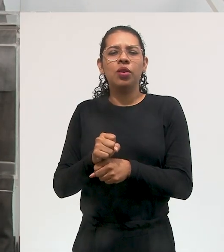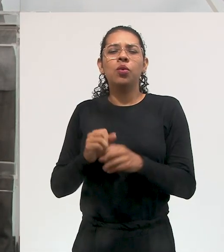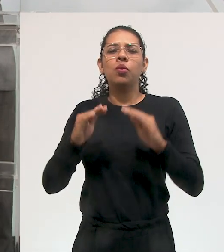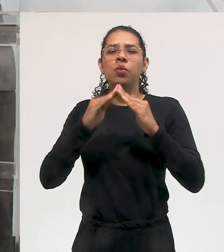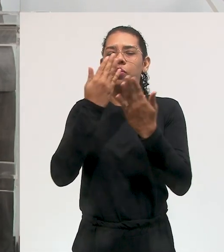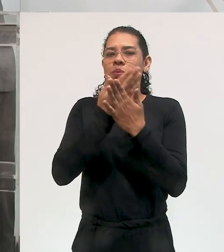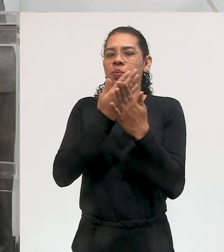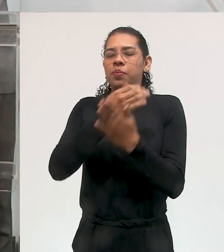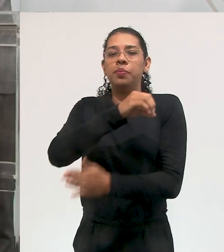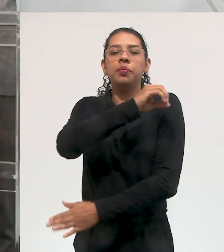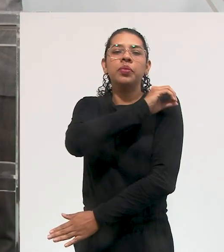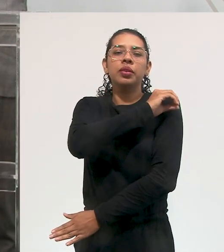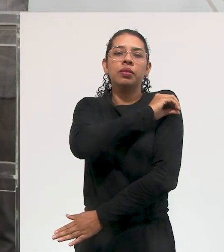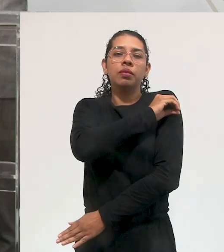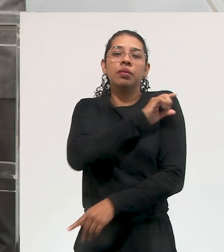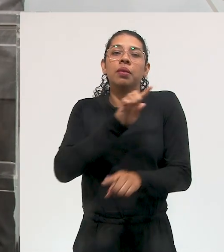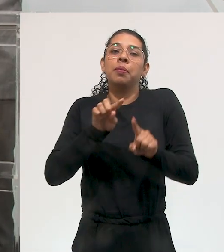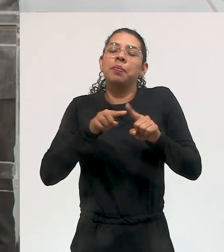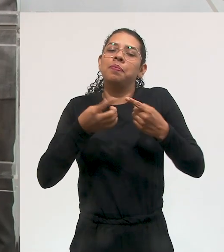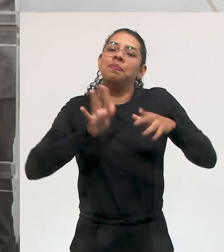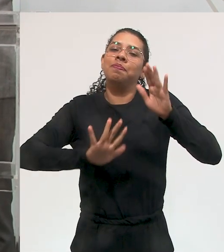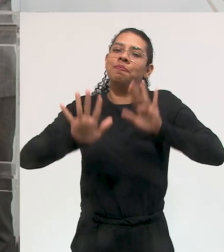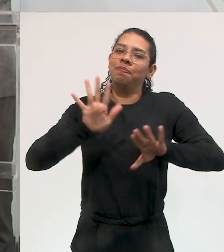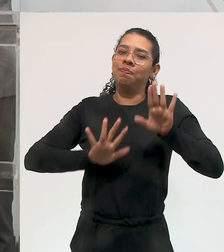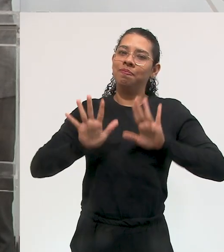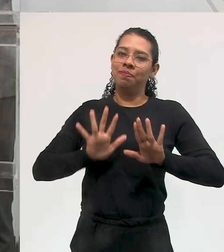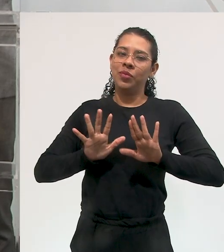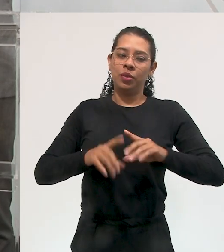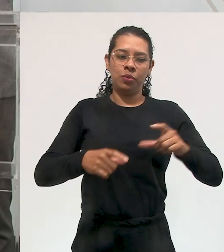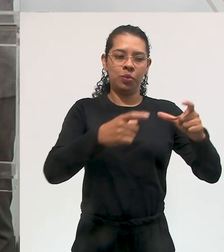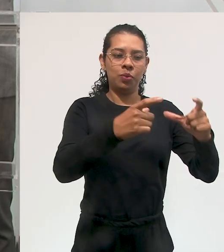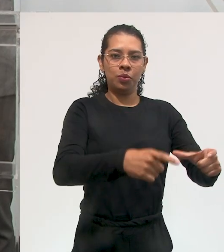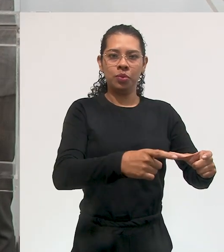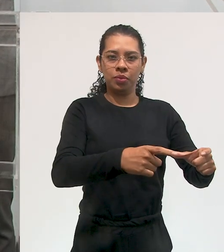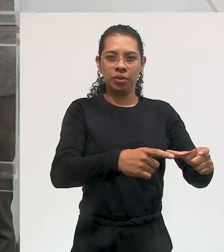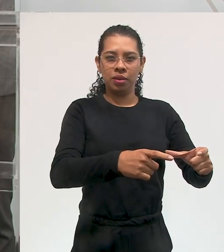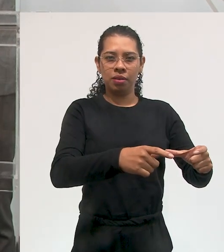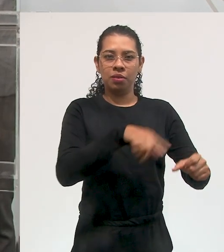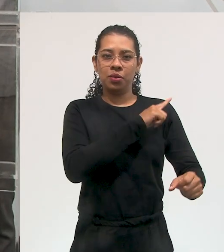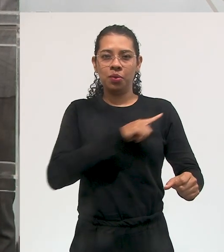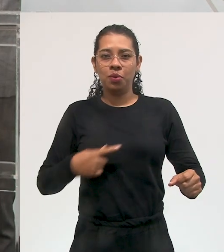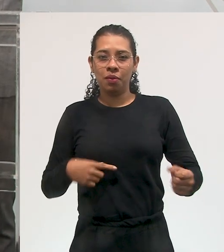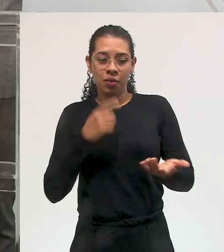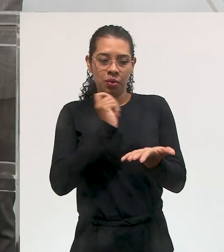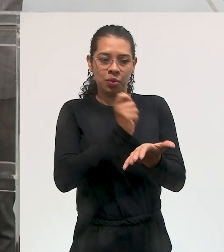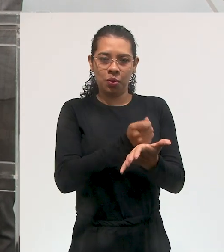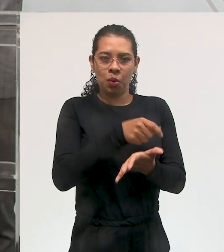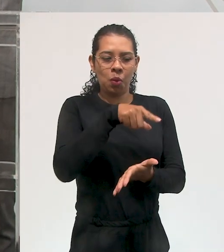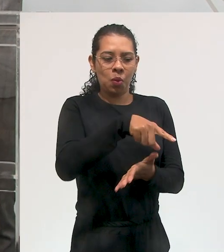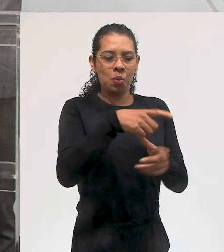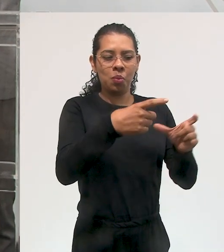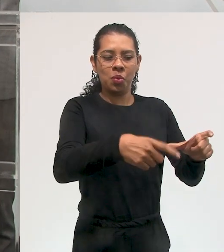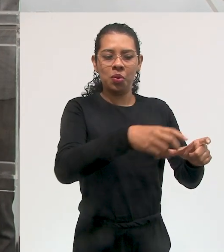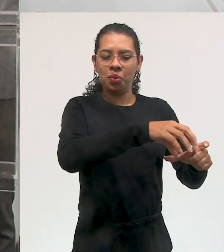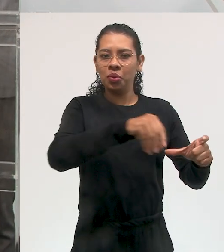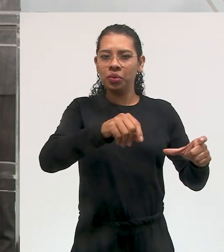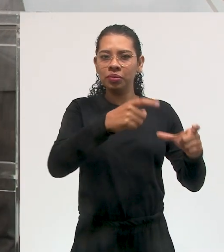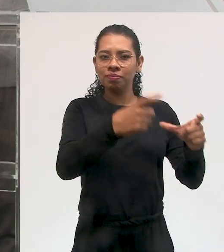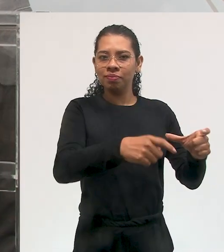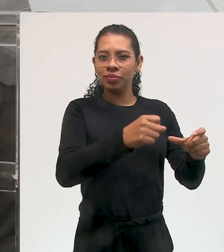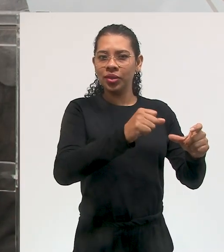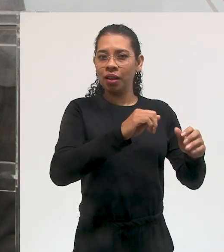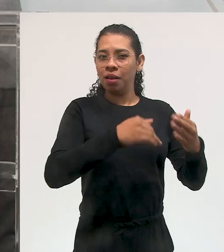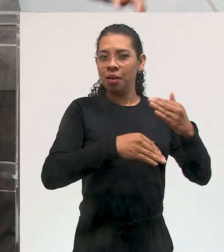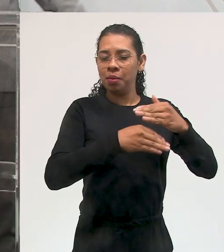de creche, porque ele recebe recurso federal. Só que às vezes as creches não estão em lugares estratégicos da cidade, porque às vezes o terreno